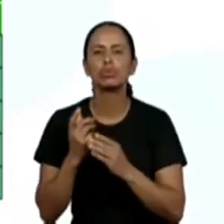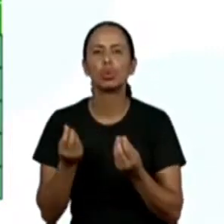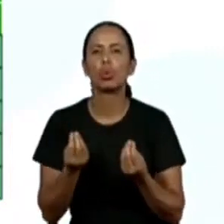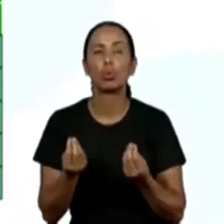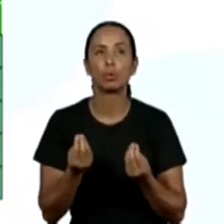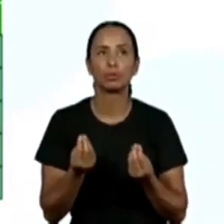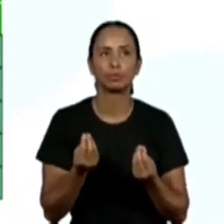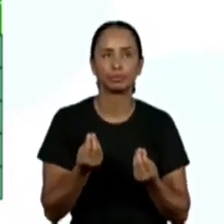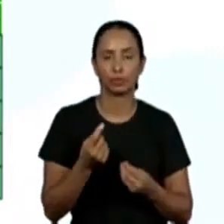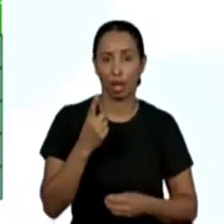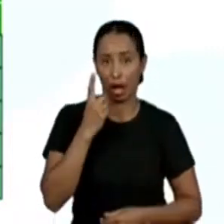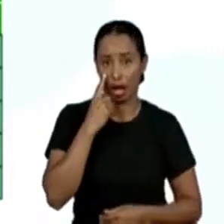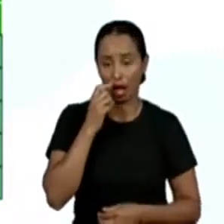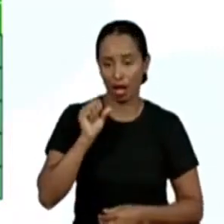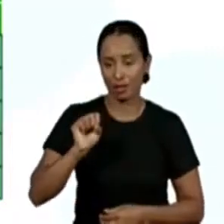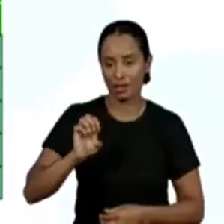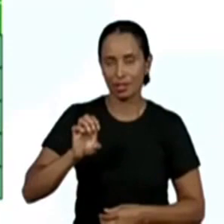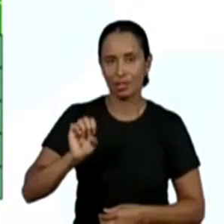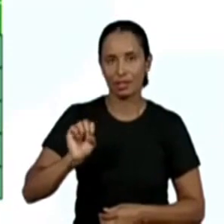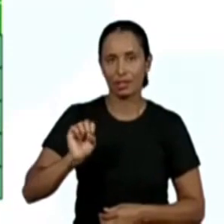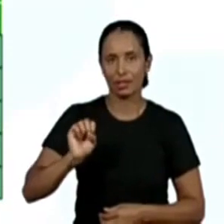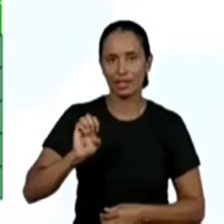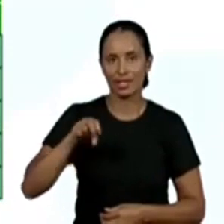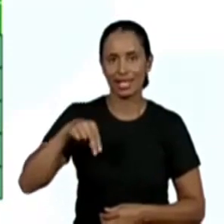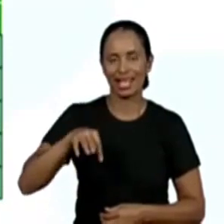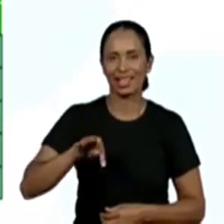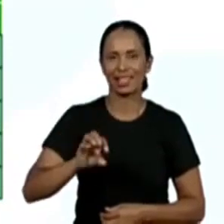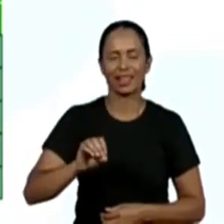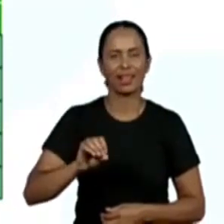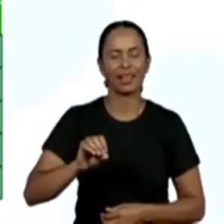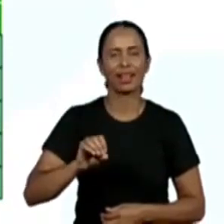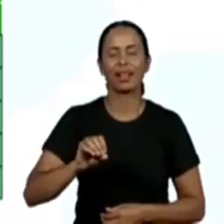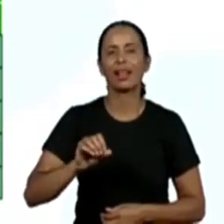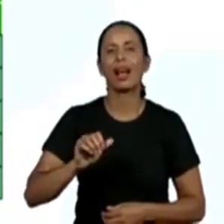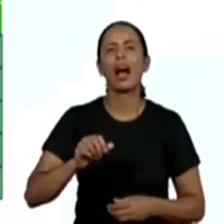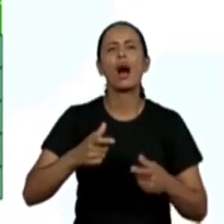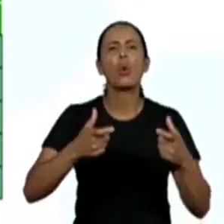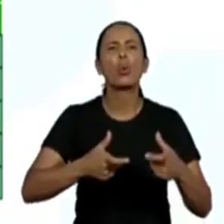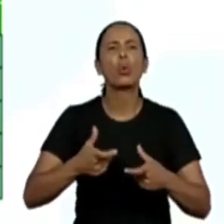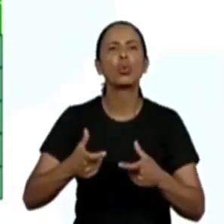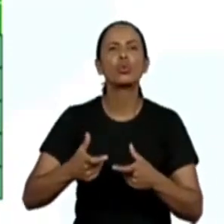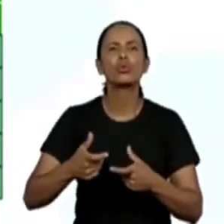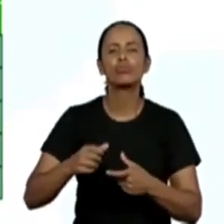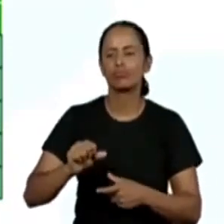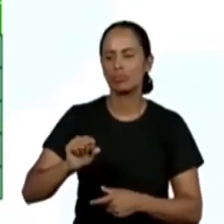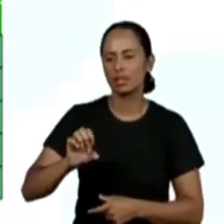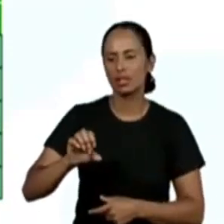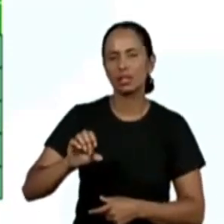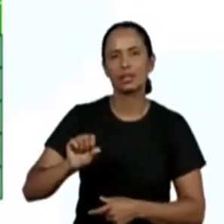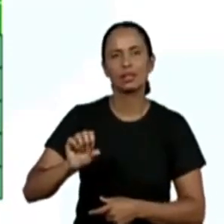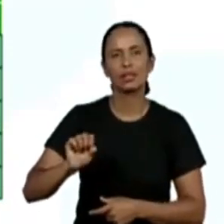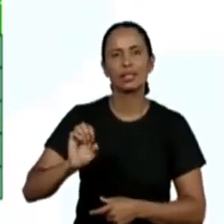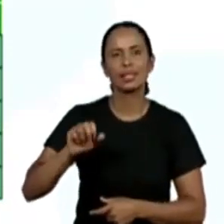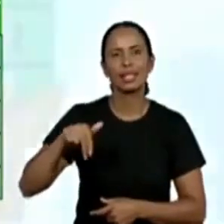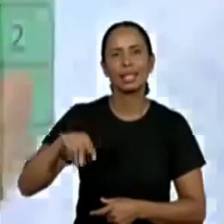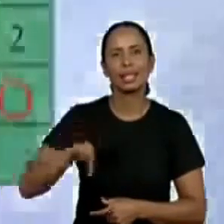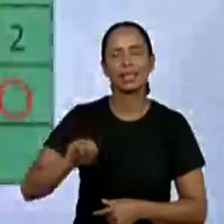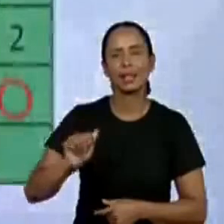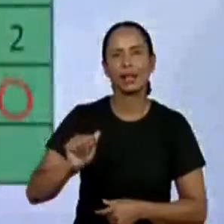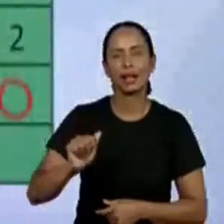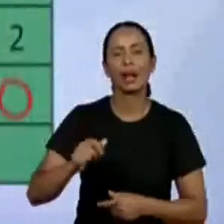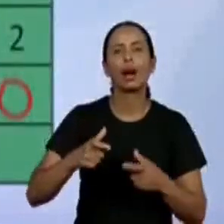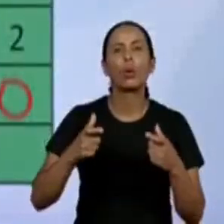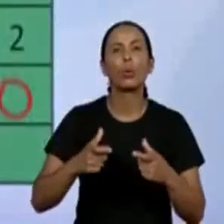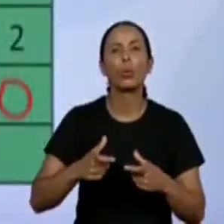60 aqui, ó. 60. Mas como, onde está esse 60? Pensa aqui, ó. 60, ó. Só acrescentar